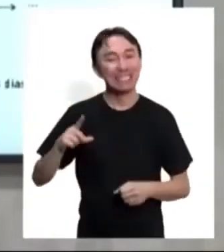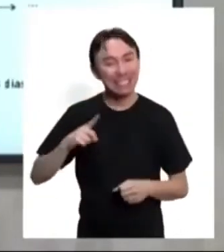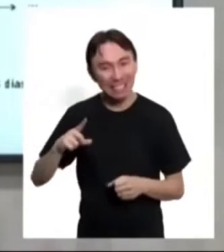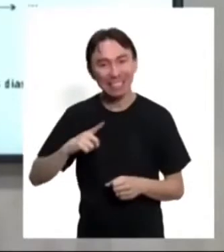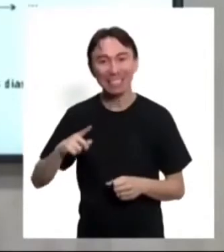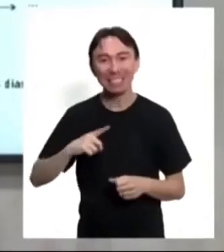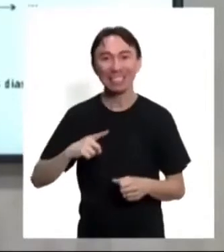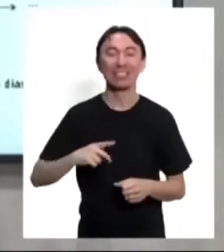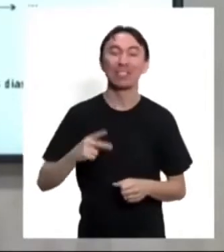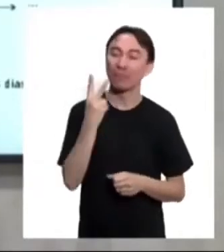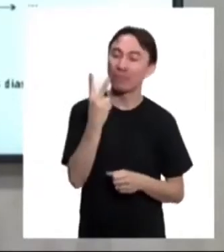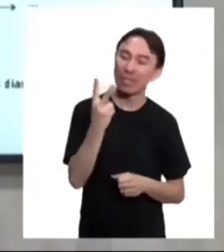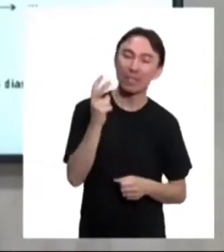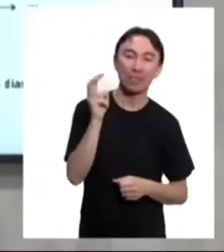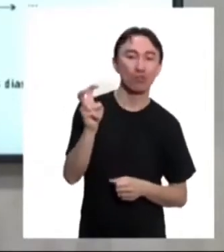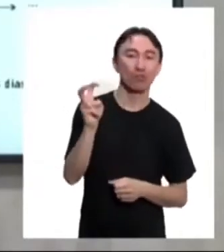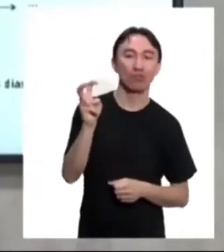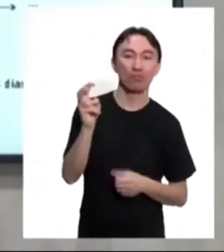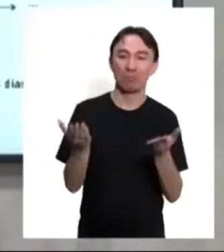de elemento radioativo.